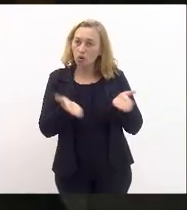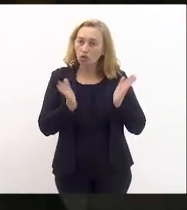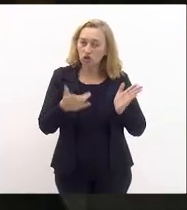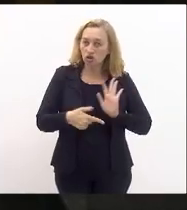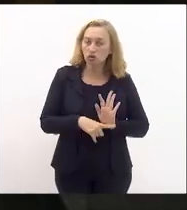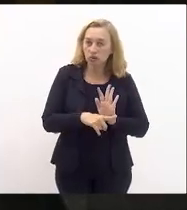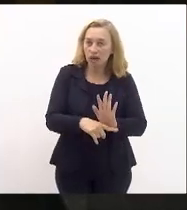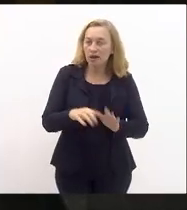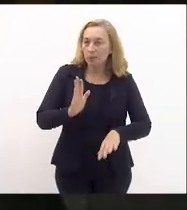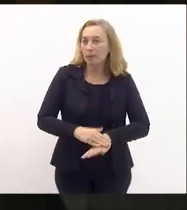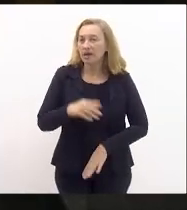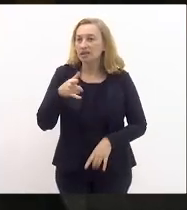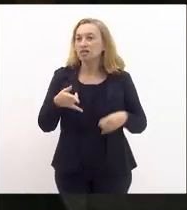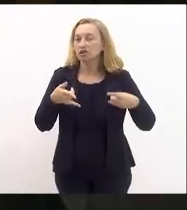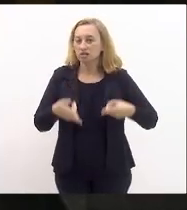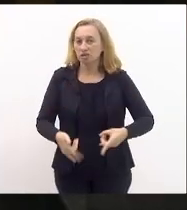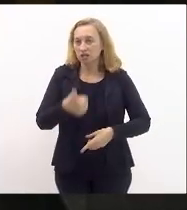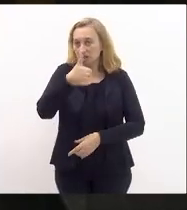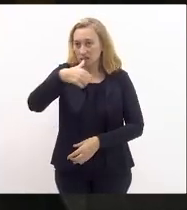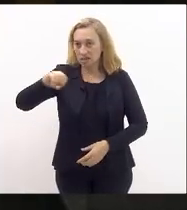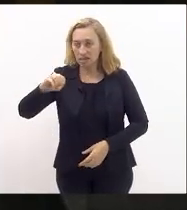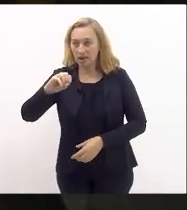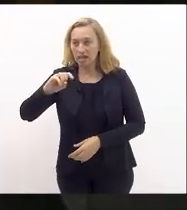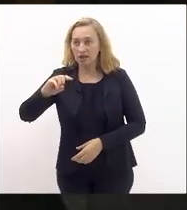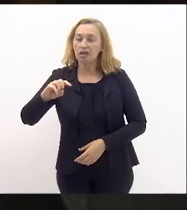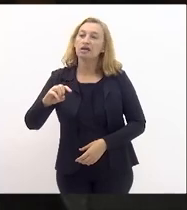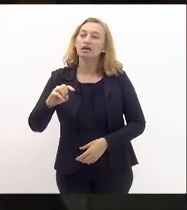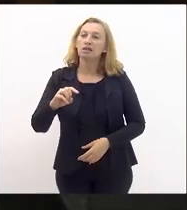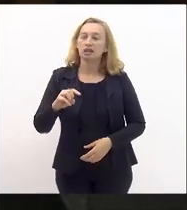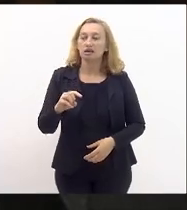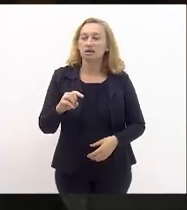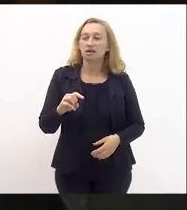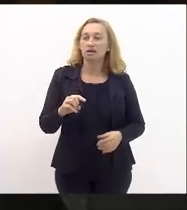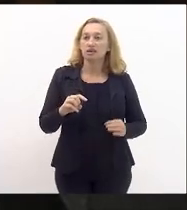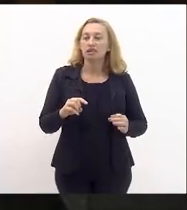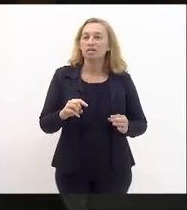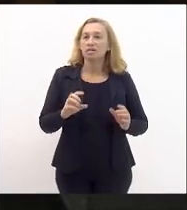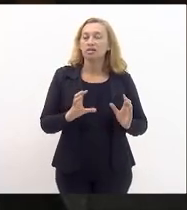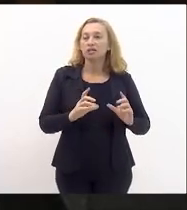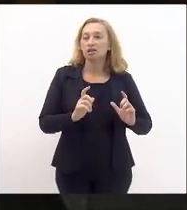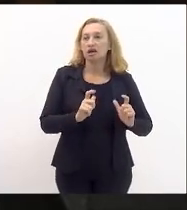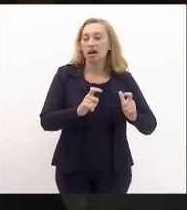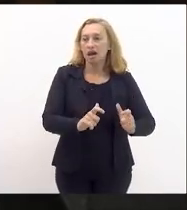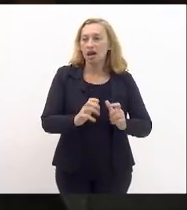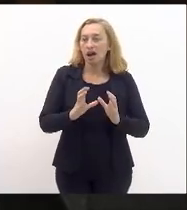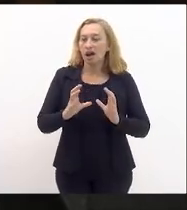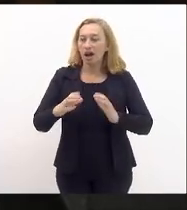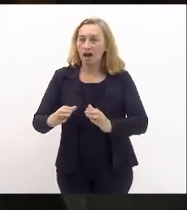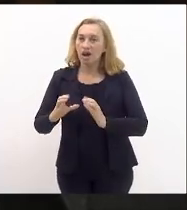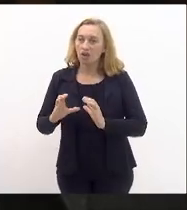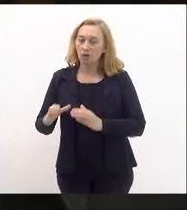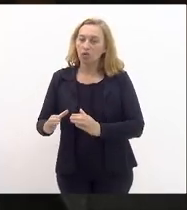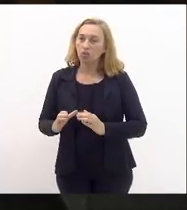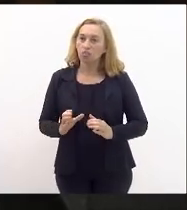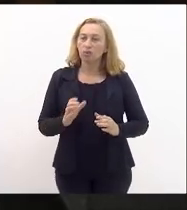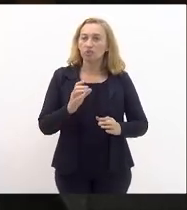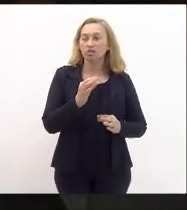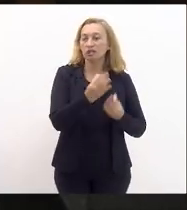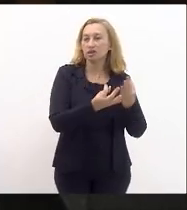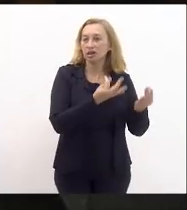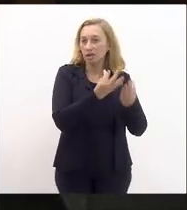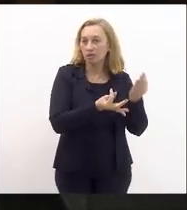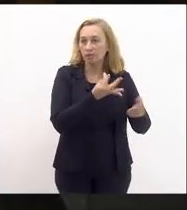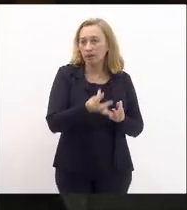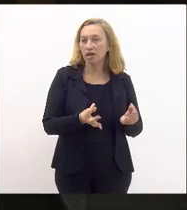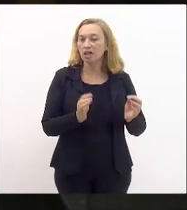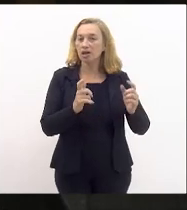mais de 100 leitos de residência terapêutica estejam funcionando. A residência terapêutica é aquele equipamento público